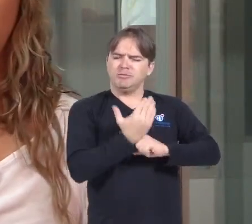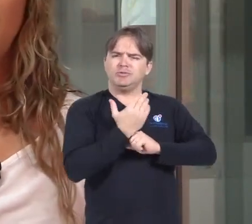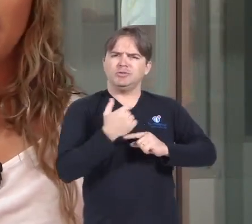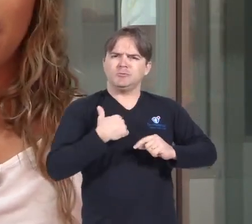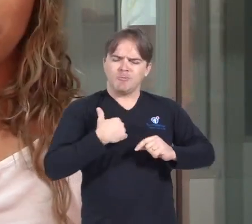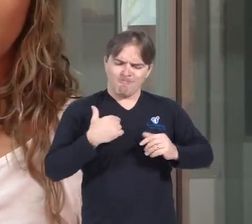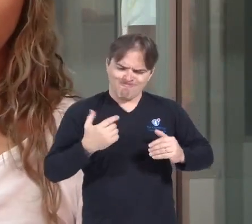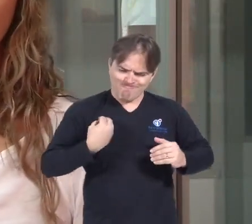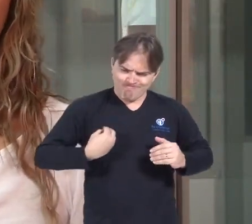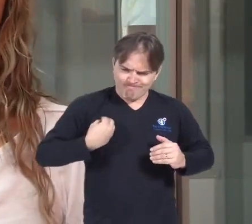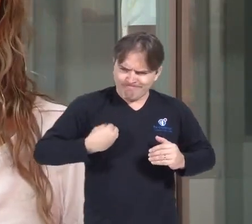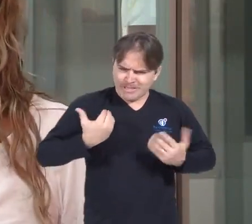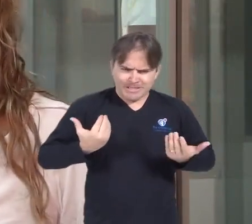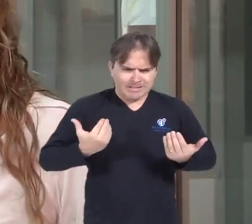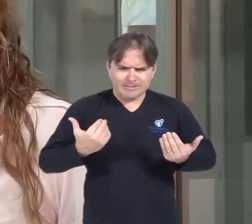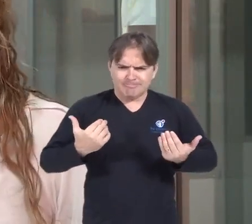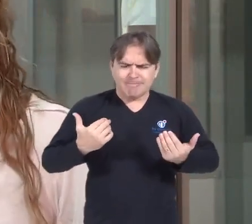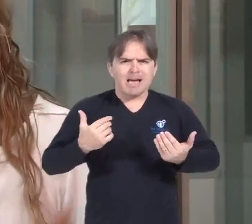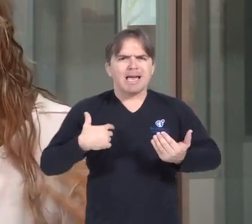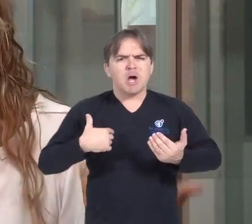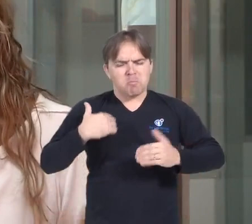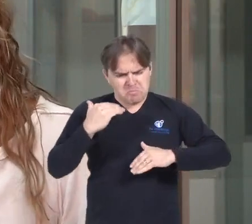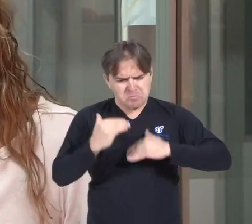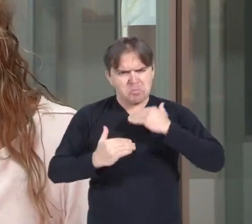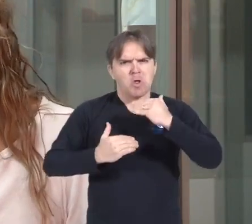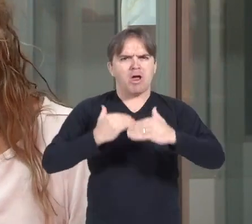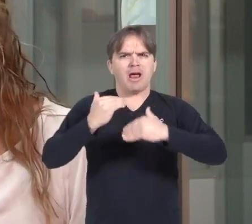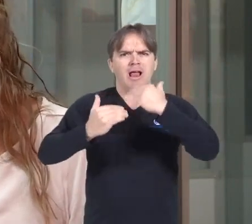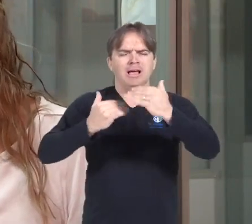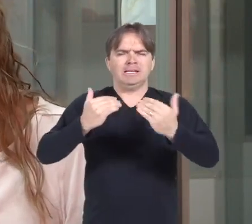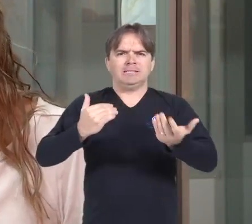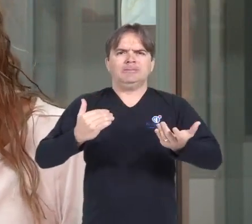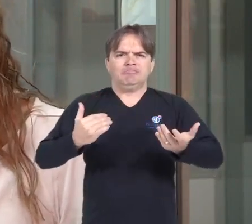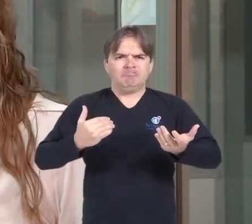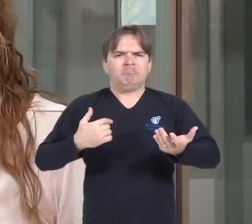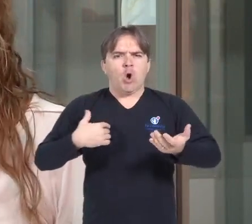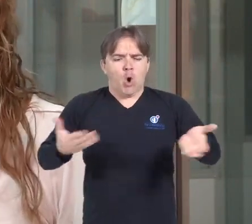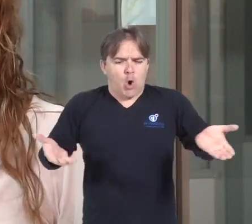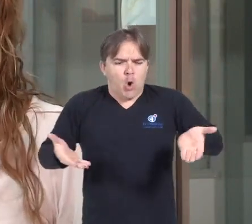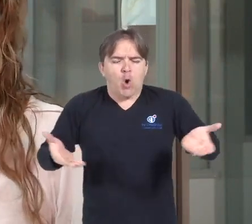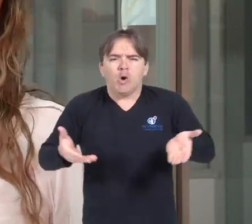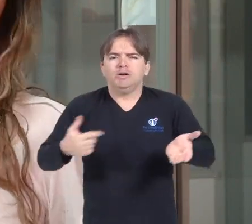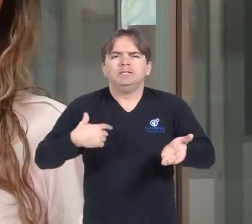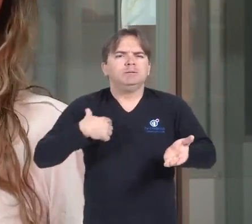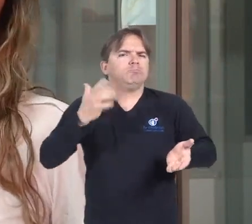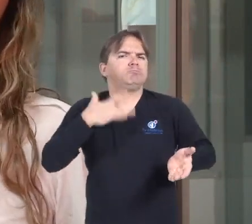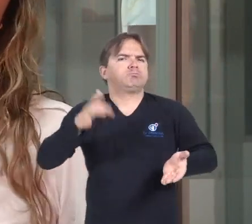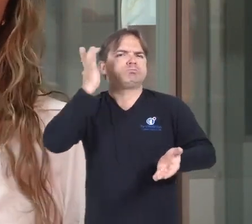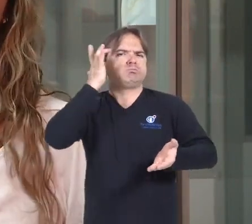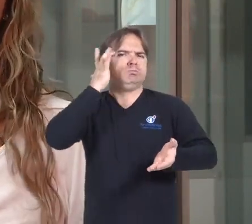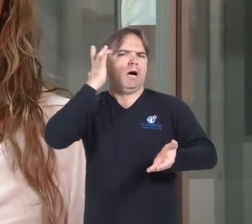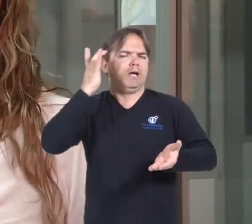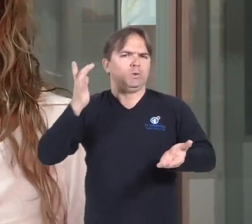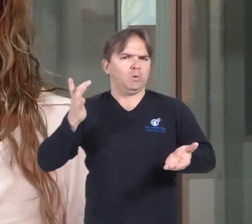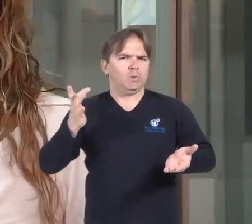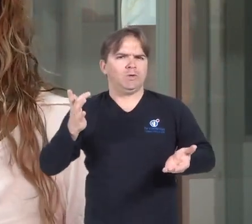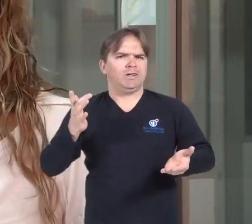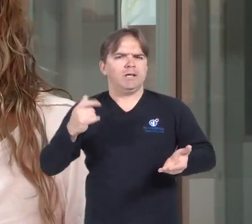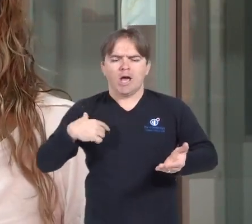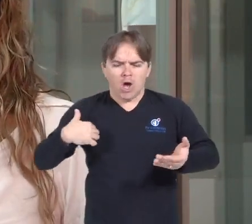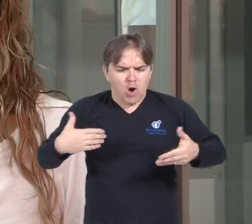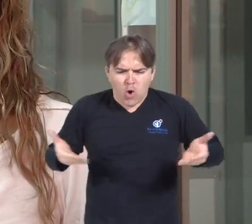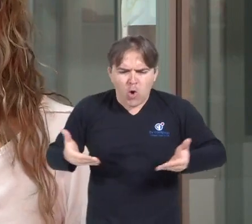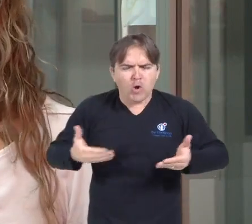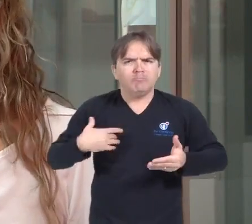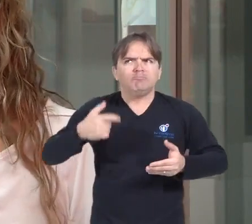na minha vida, no meu progresso pessoal, Hoje eu sou uma pessoa muito mais madura,